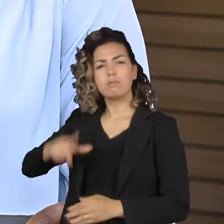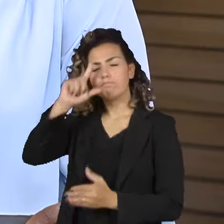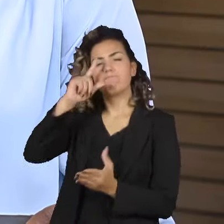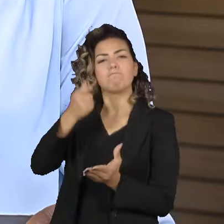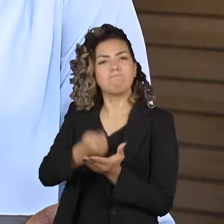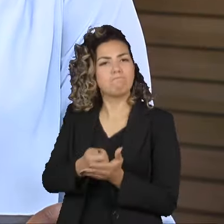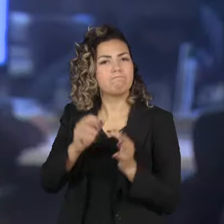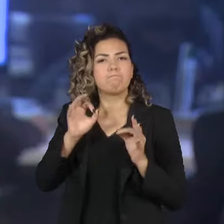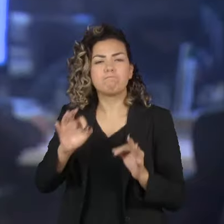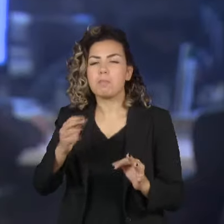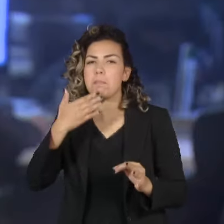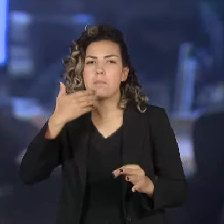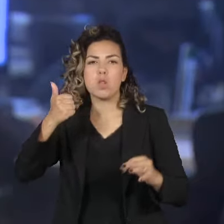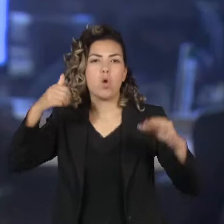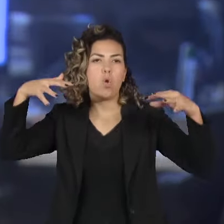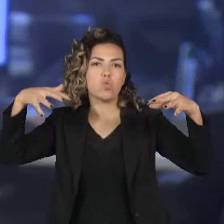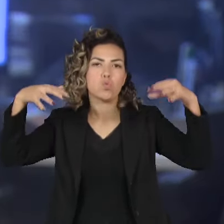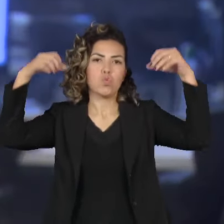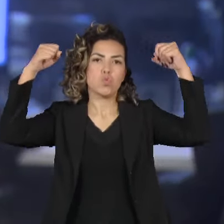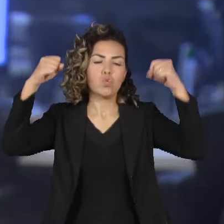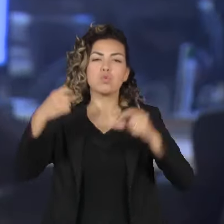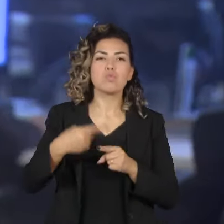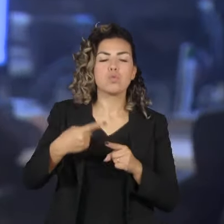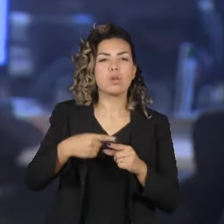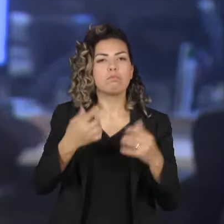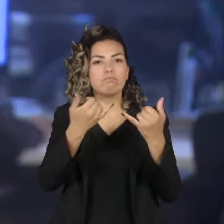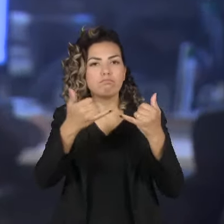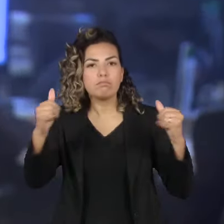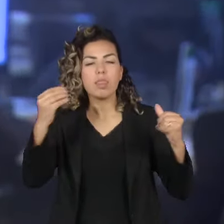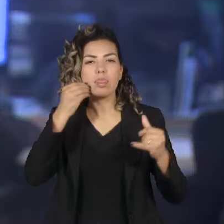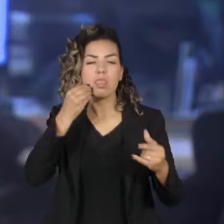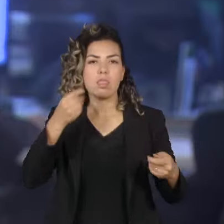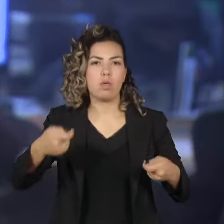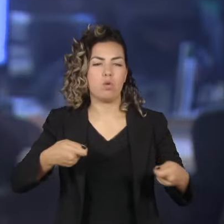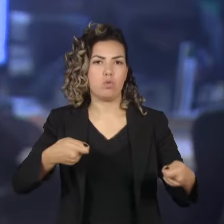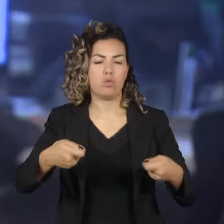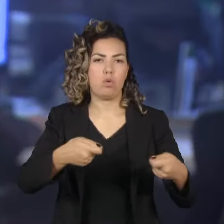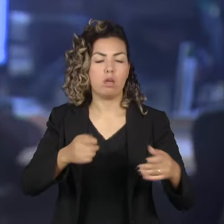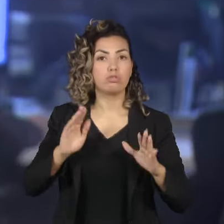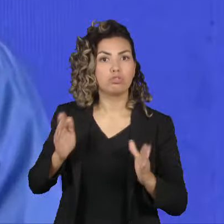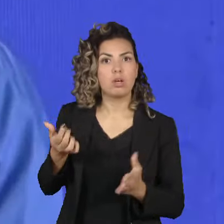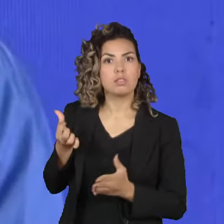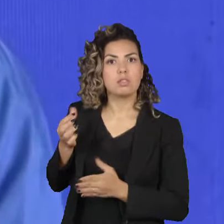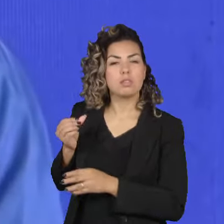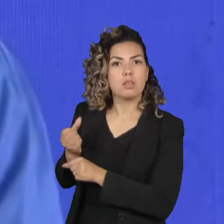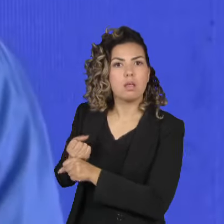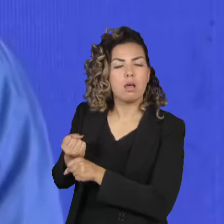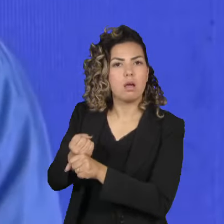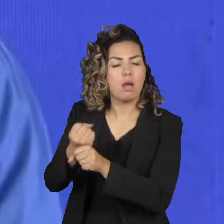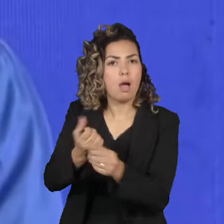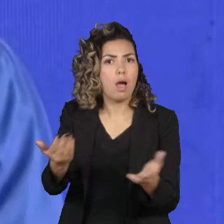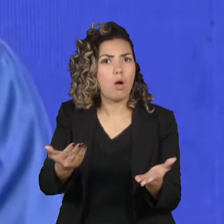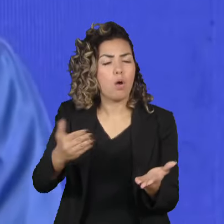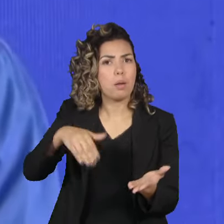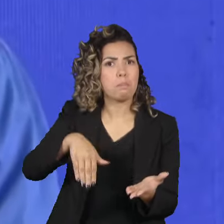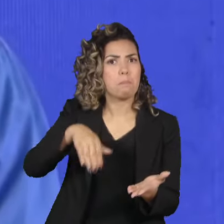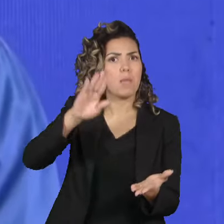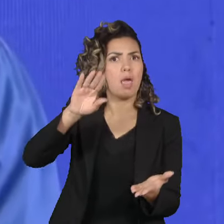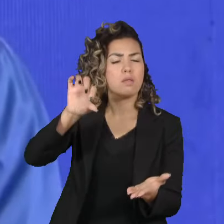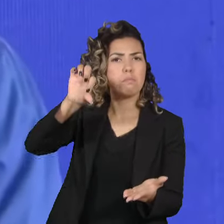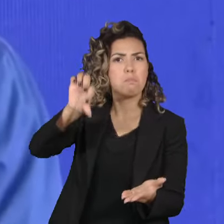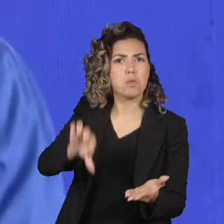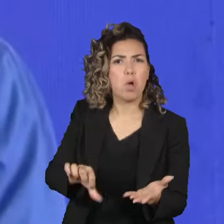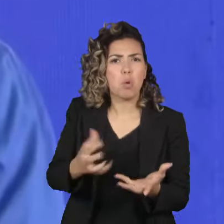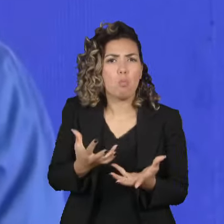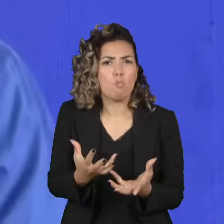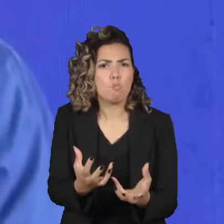sistema elétrico. O país atravessa a seca mais severa dos últimos 60 anos. O governo anunciou que o país